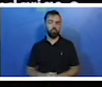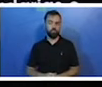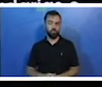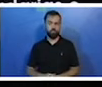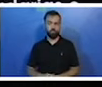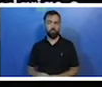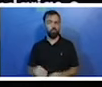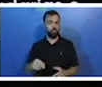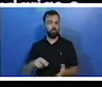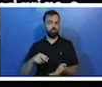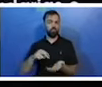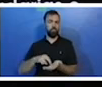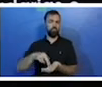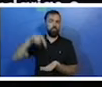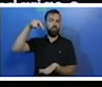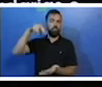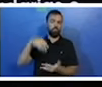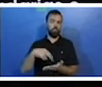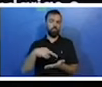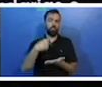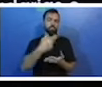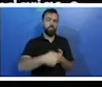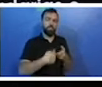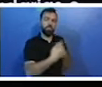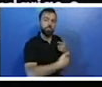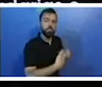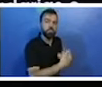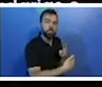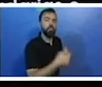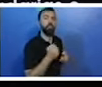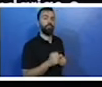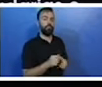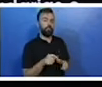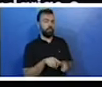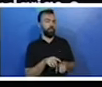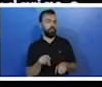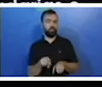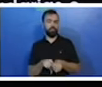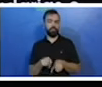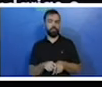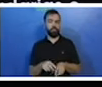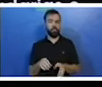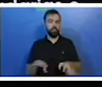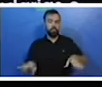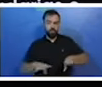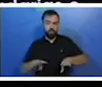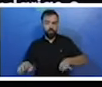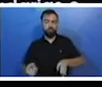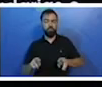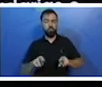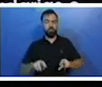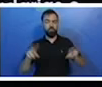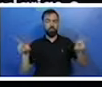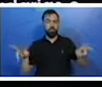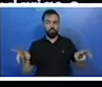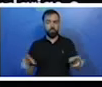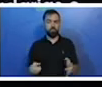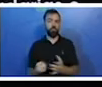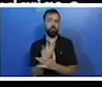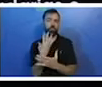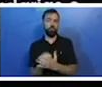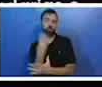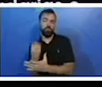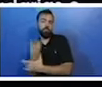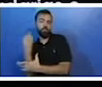Então saltos, rolamentos e muitas outras movimentações foram sendo criadas a partir que o esporte